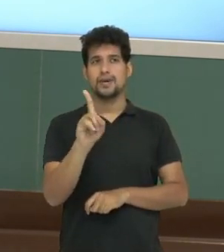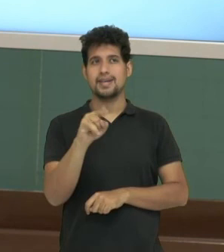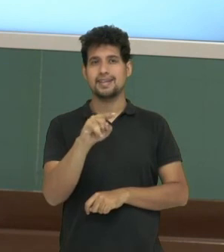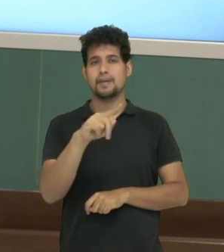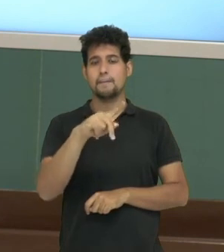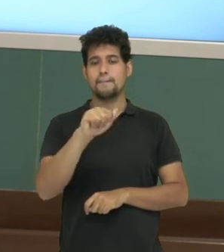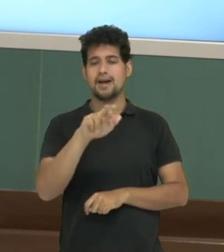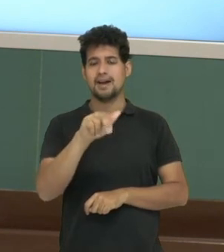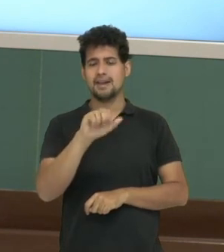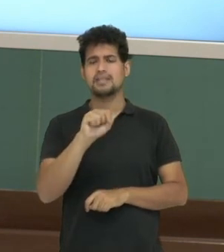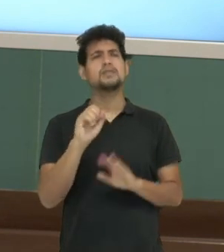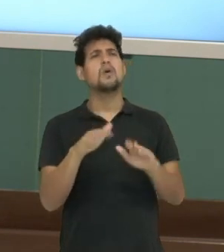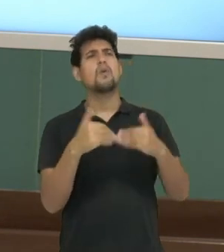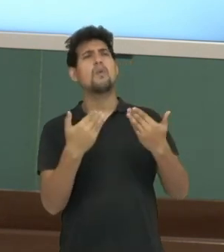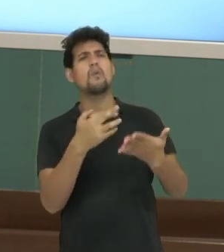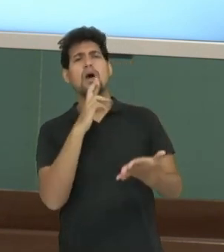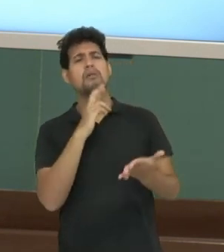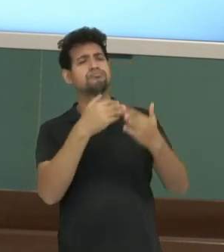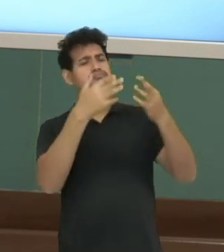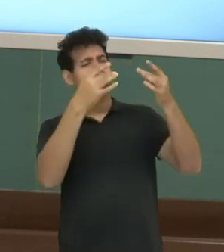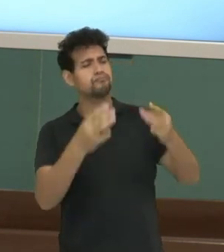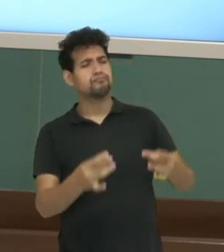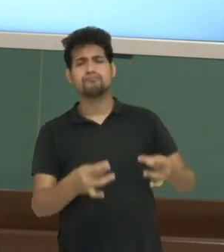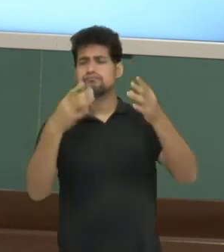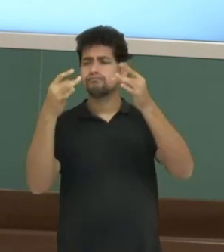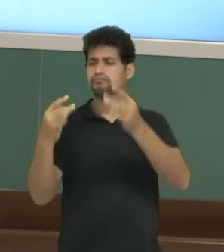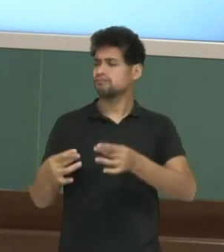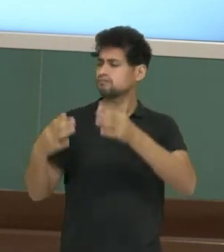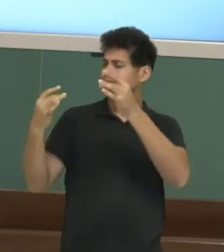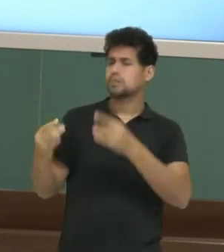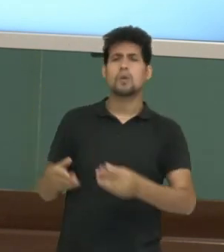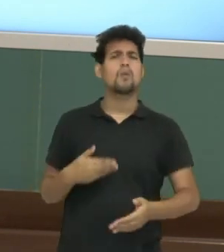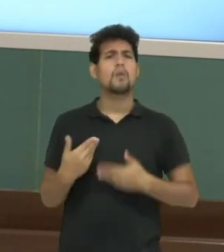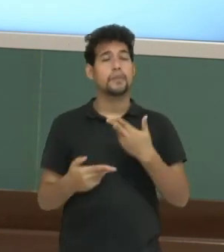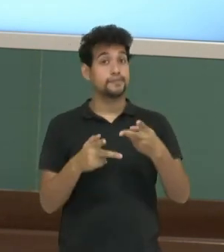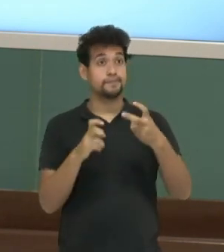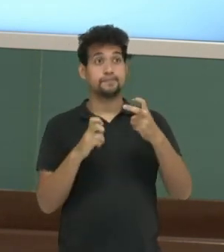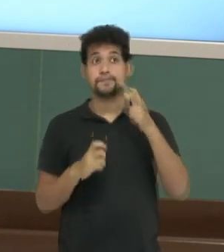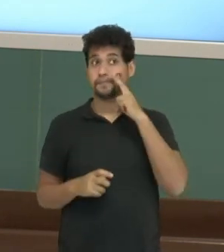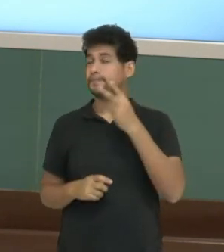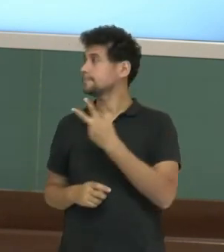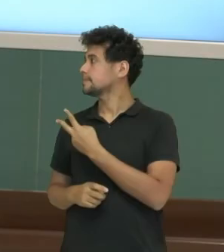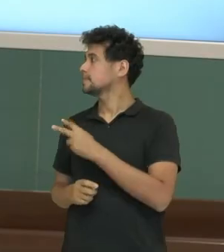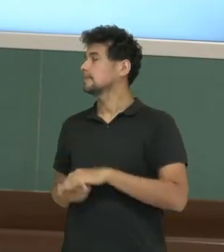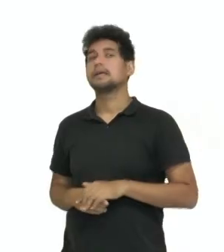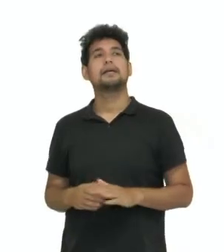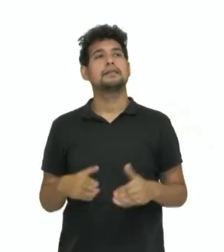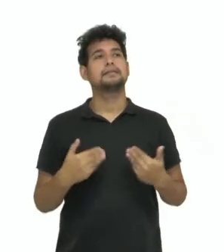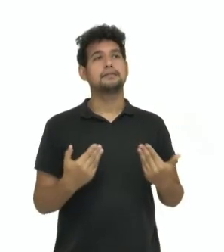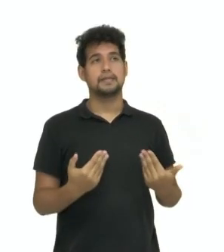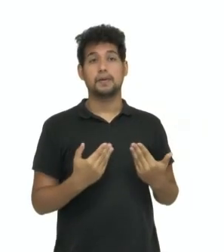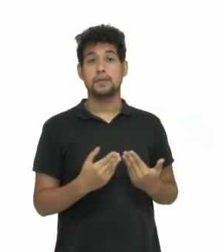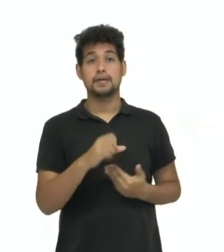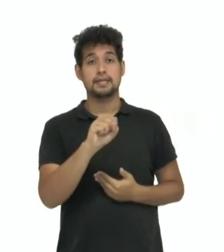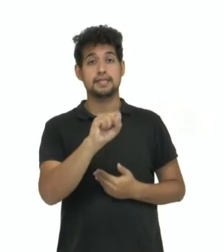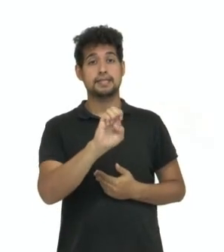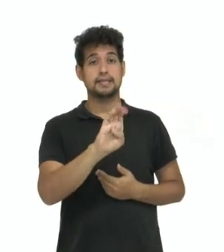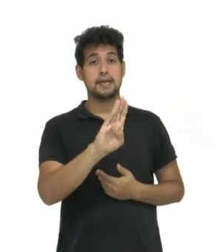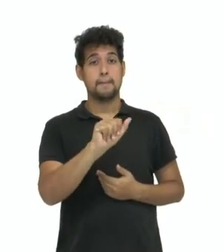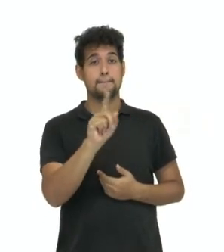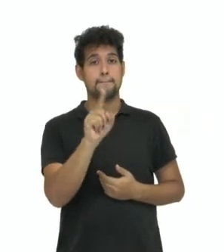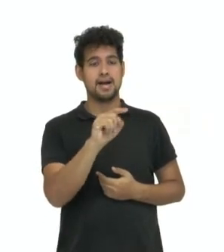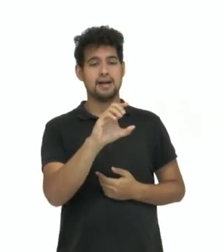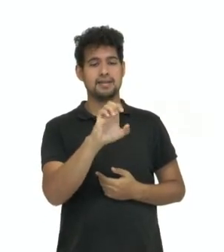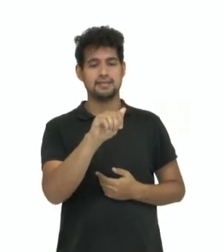suas respectivas secreções? Bora conferir então? Bora lá. Bem, as glândulas sebáceas,